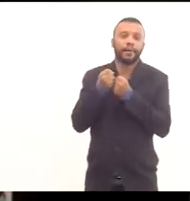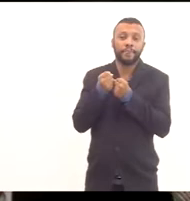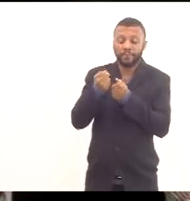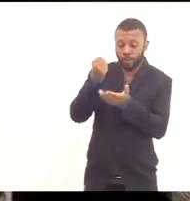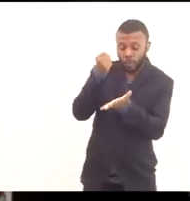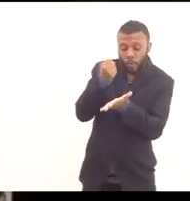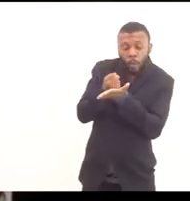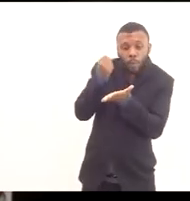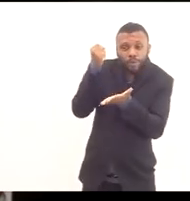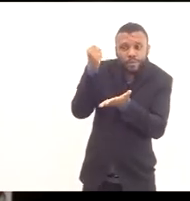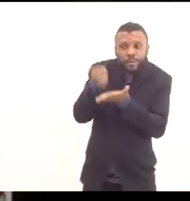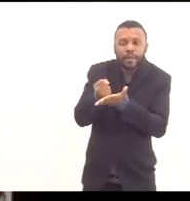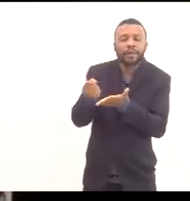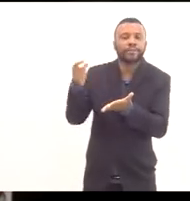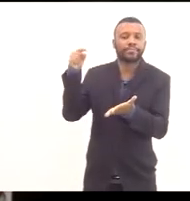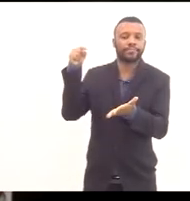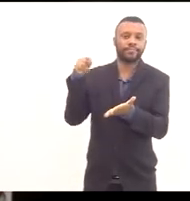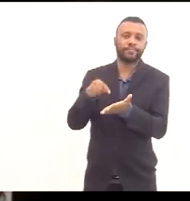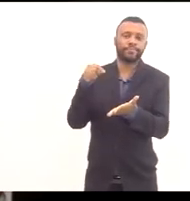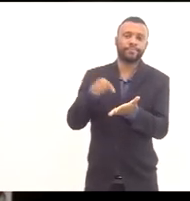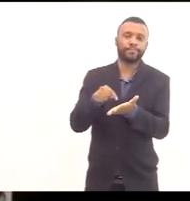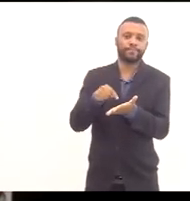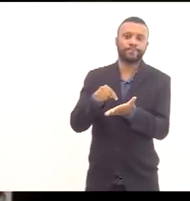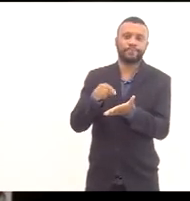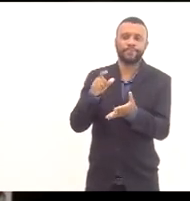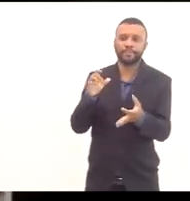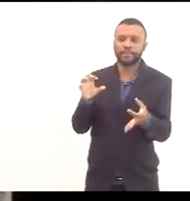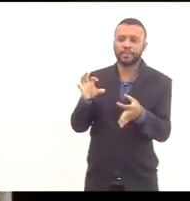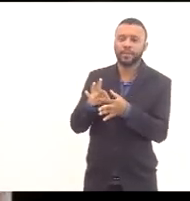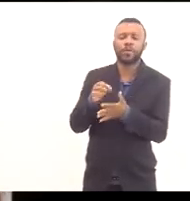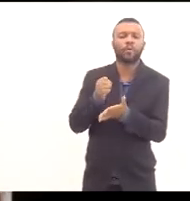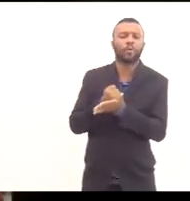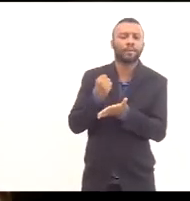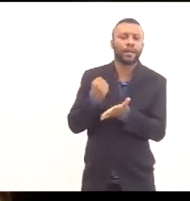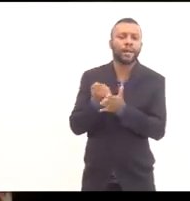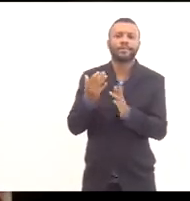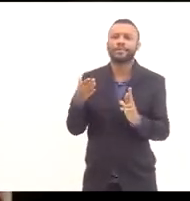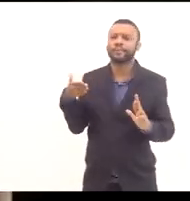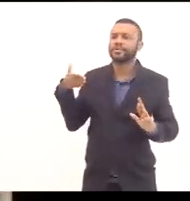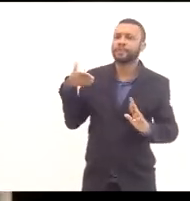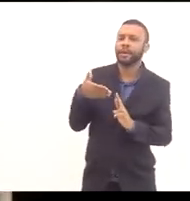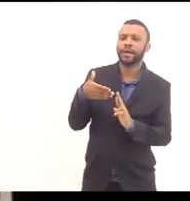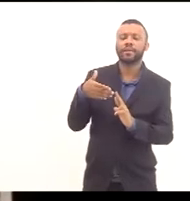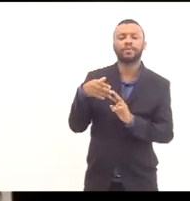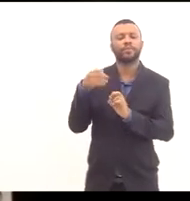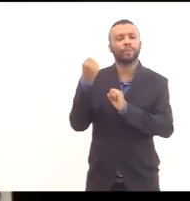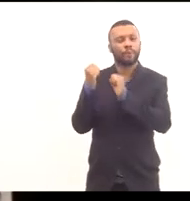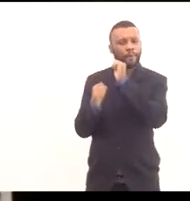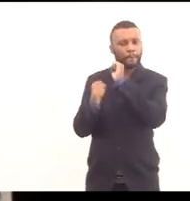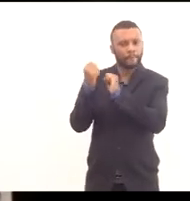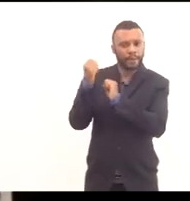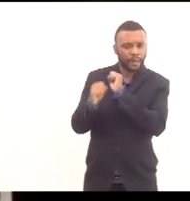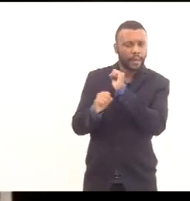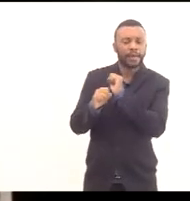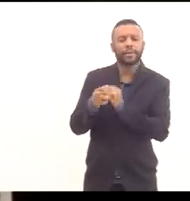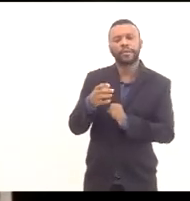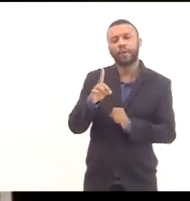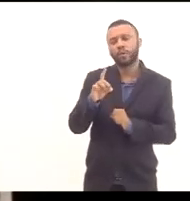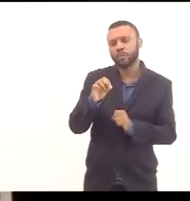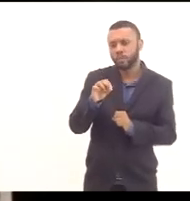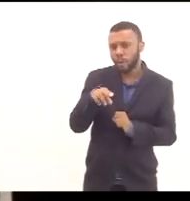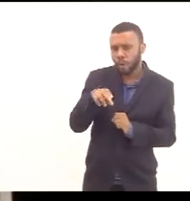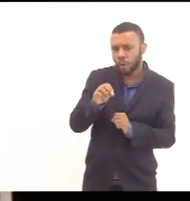contrato é através de contato direto com Imobiliária né com o dono do